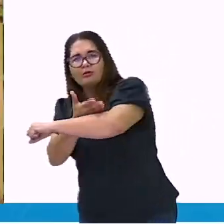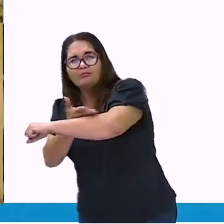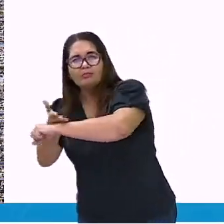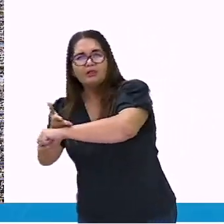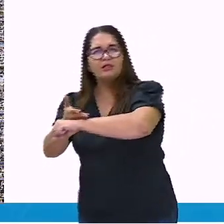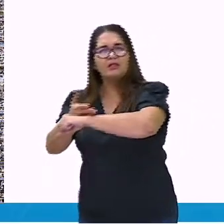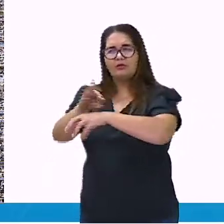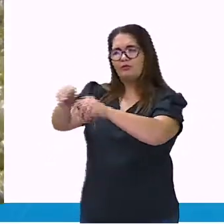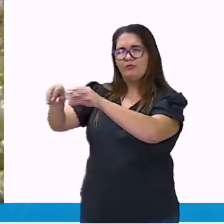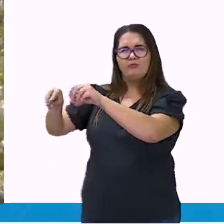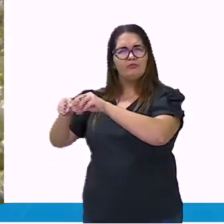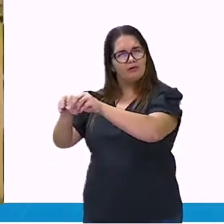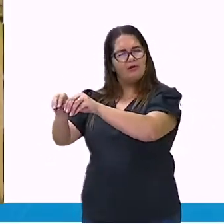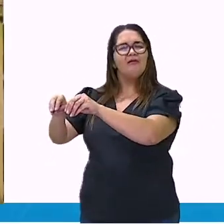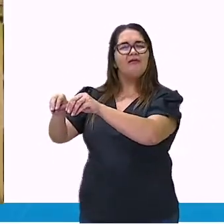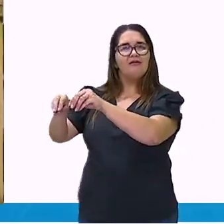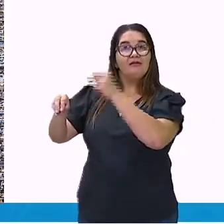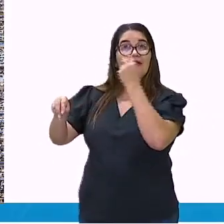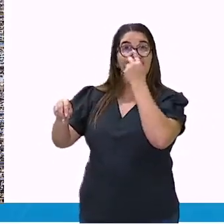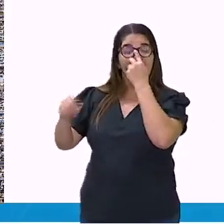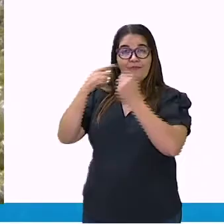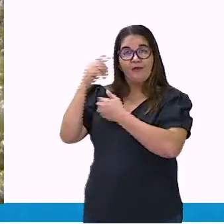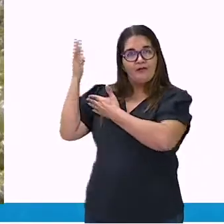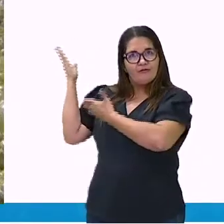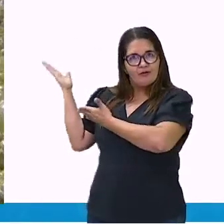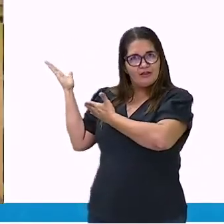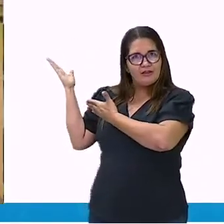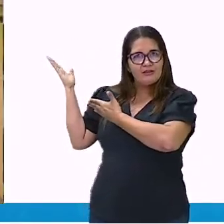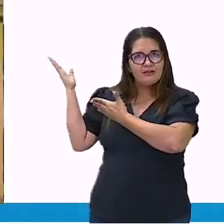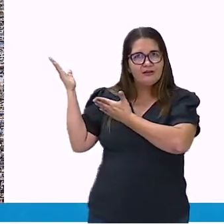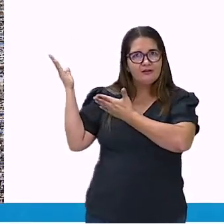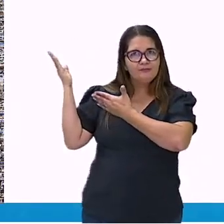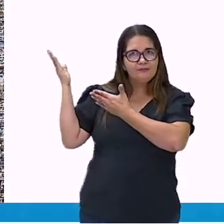depois para se tornar branco. Aqui,